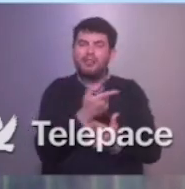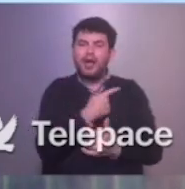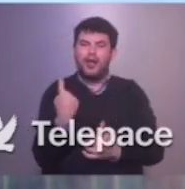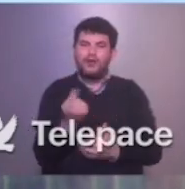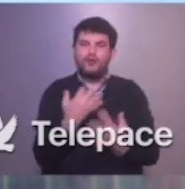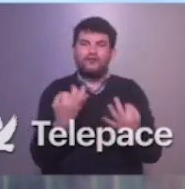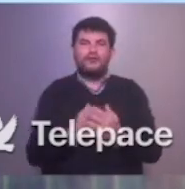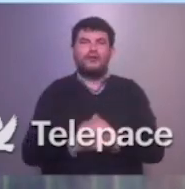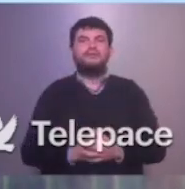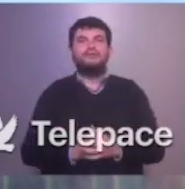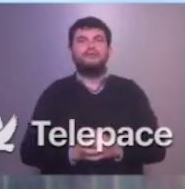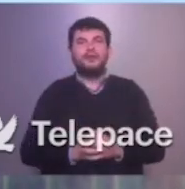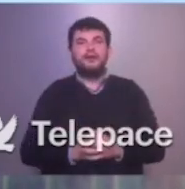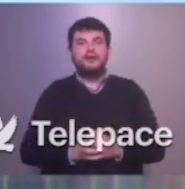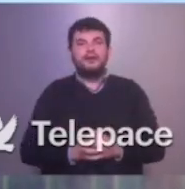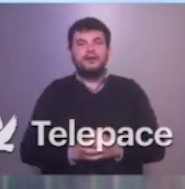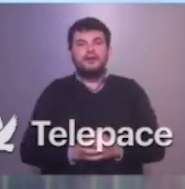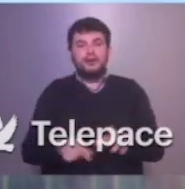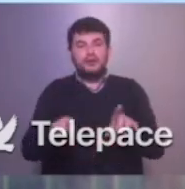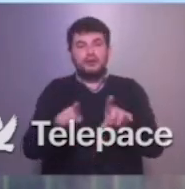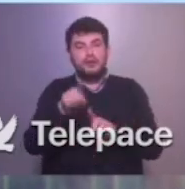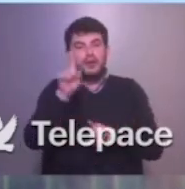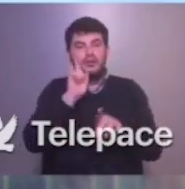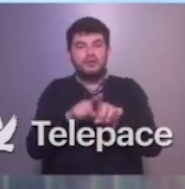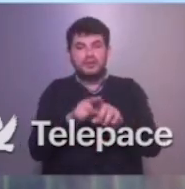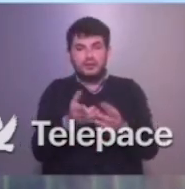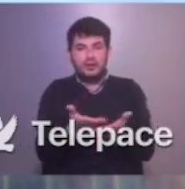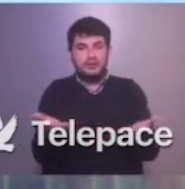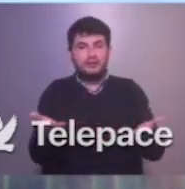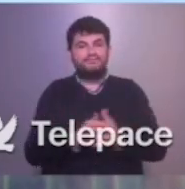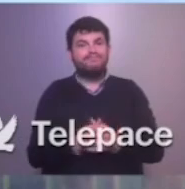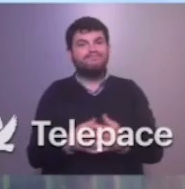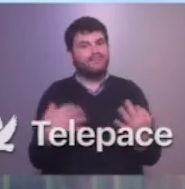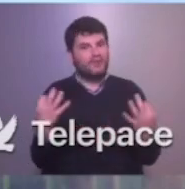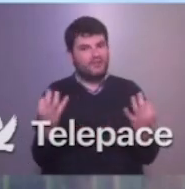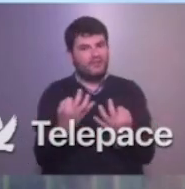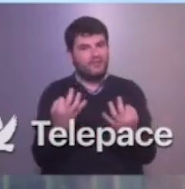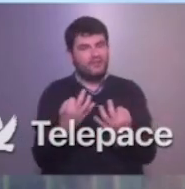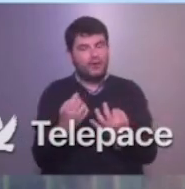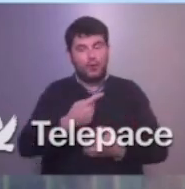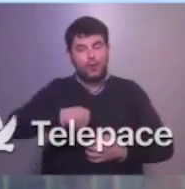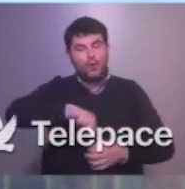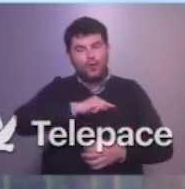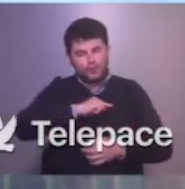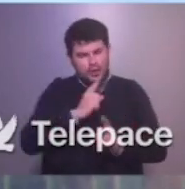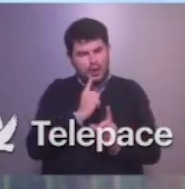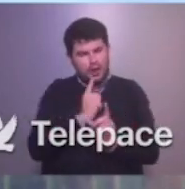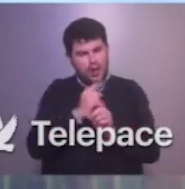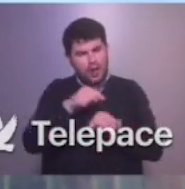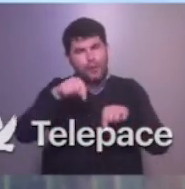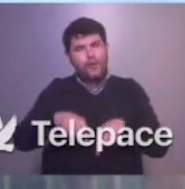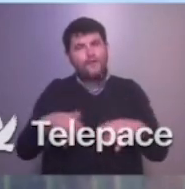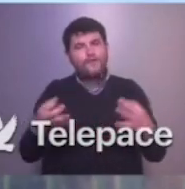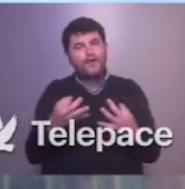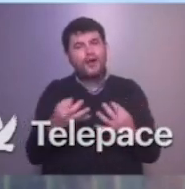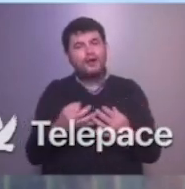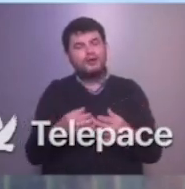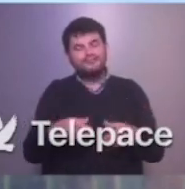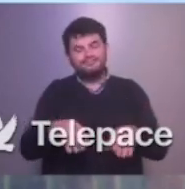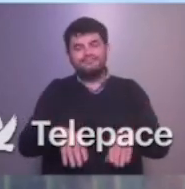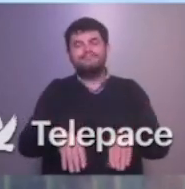Santíssima, o é. Irmãos e irmãs, de facto, nós continuamos hoje